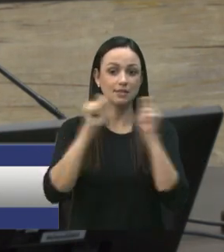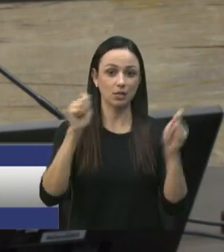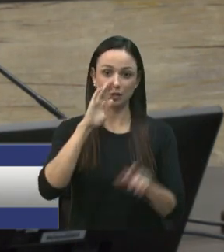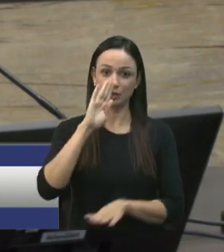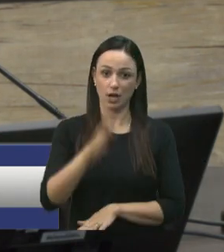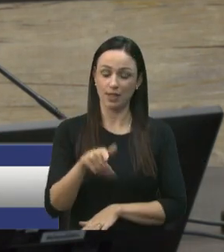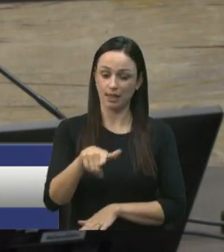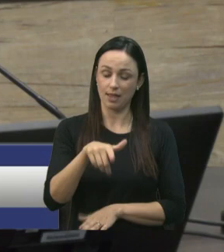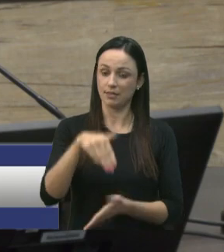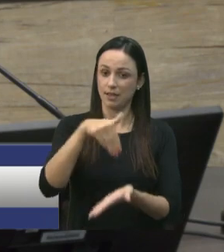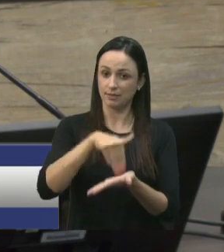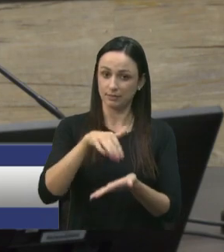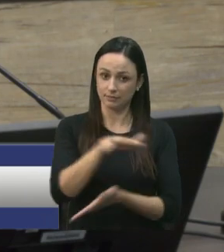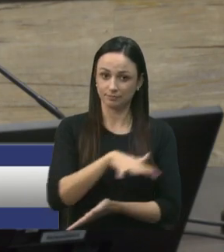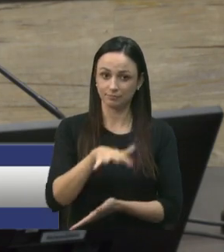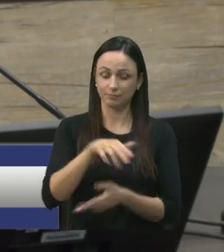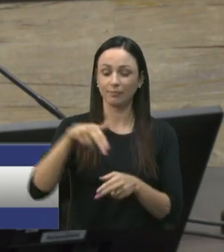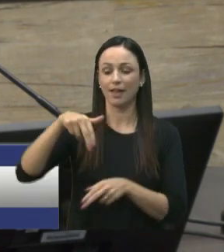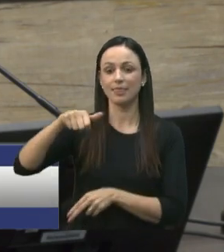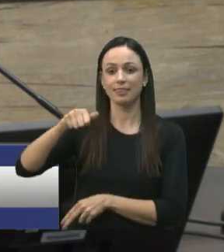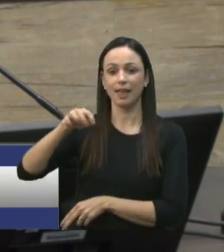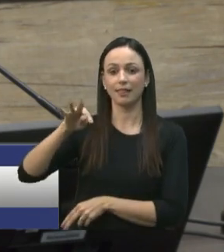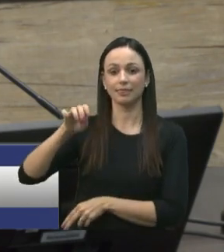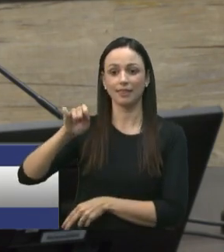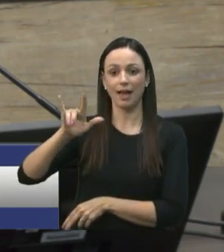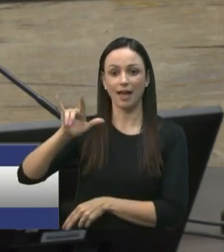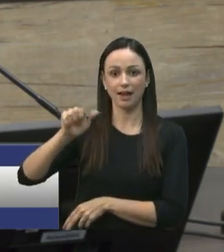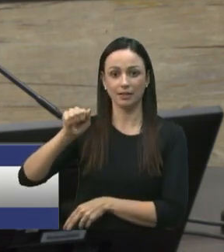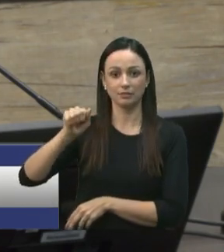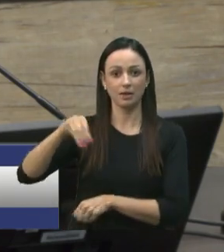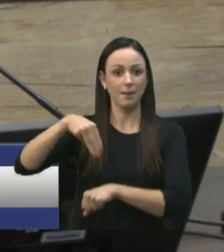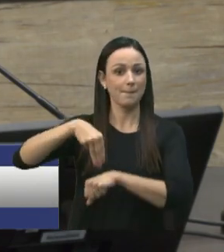da pasta, e a Natália, a nossa